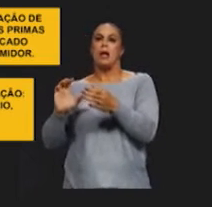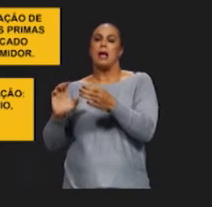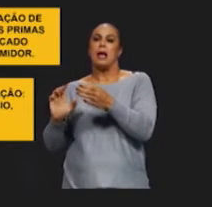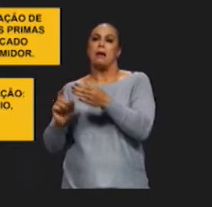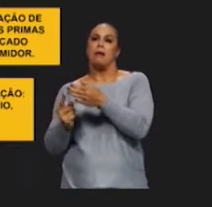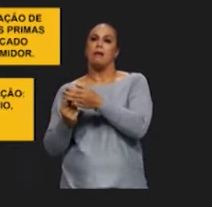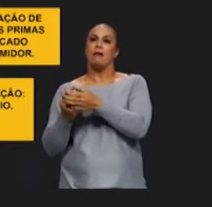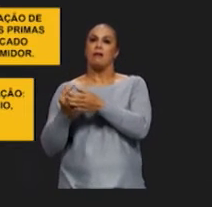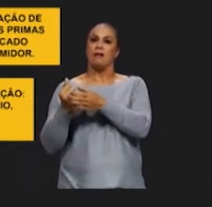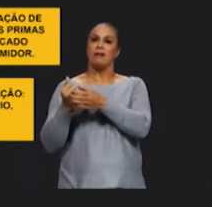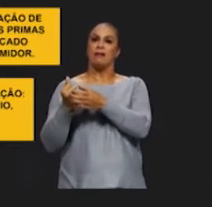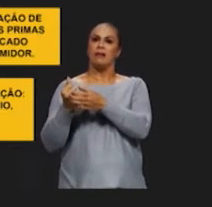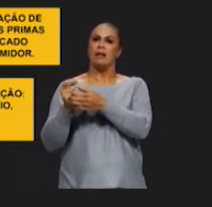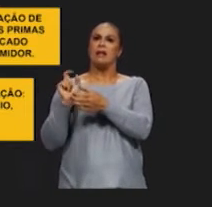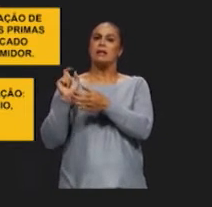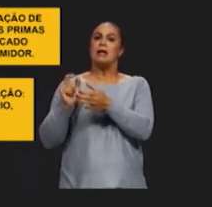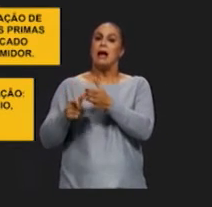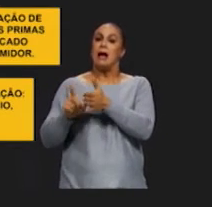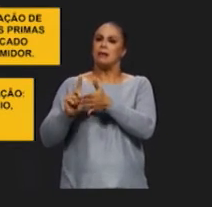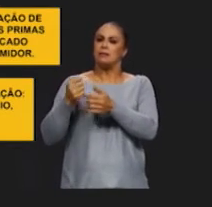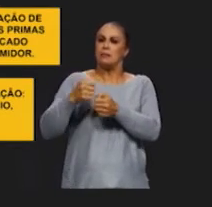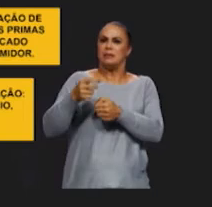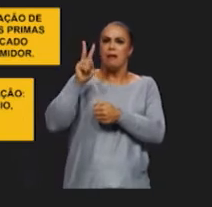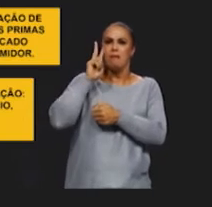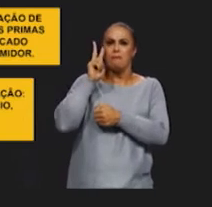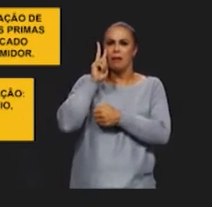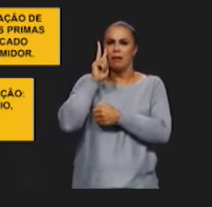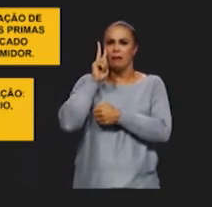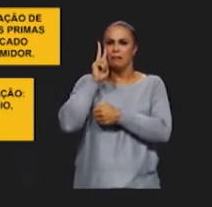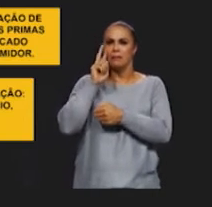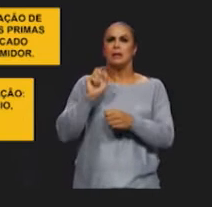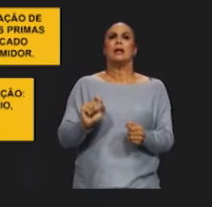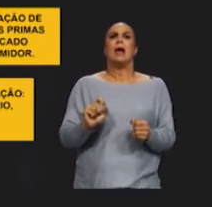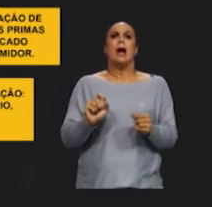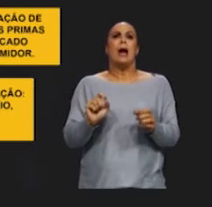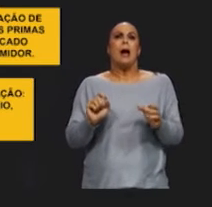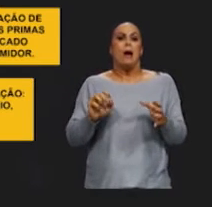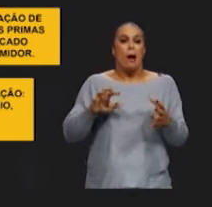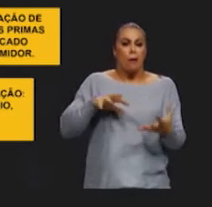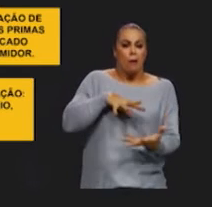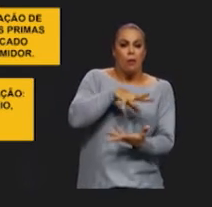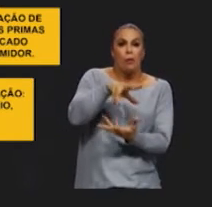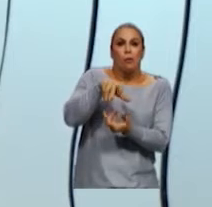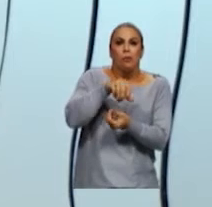a natureza do processo de globalização, ela é uma natureza